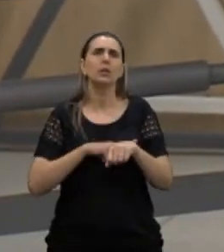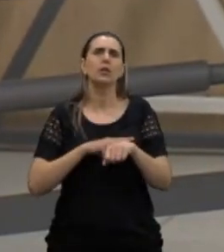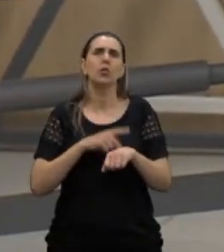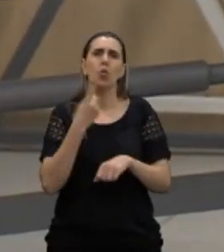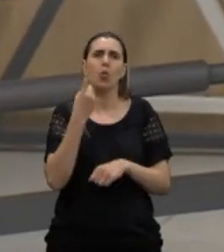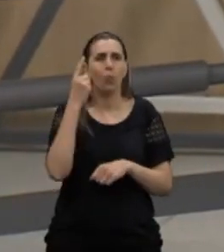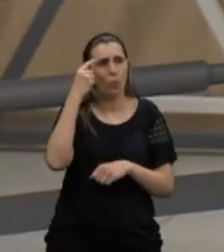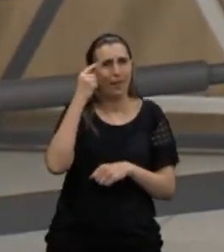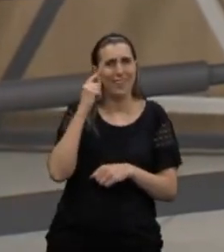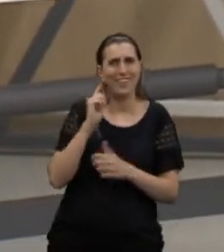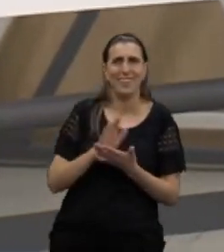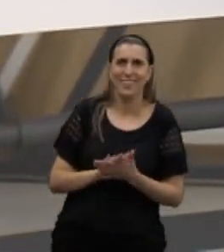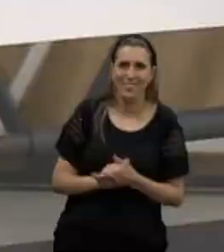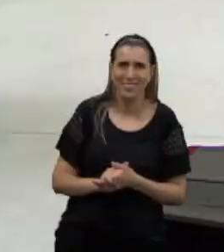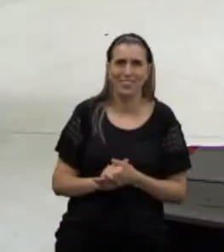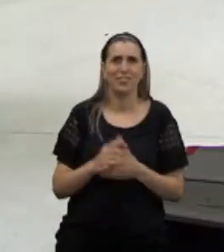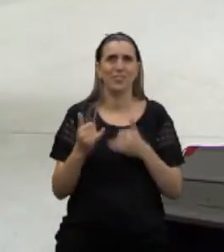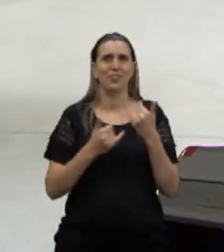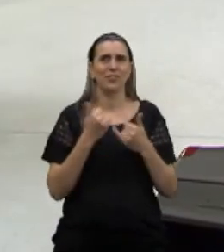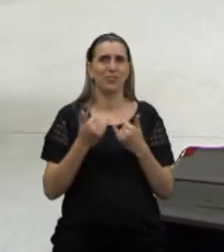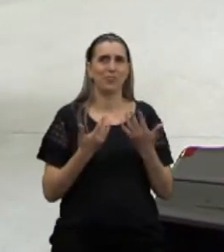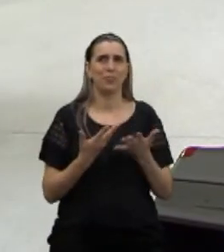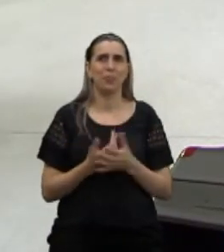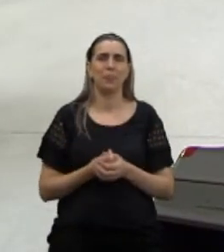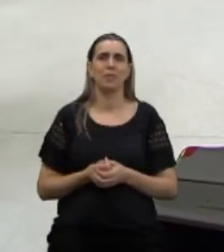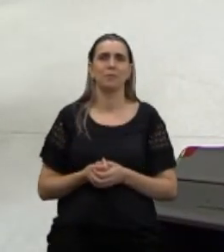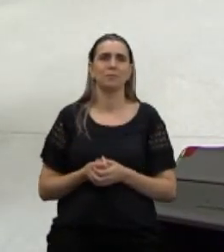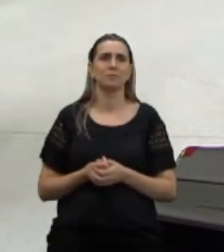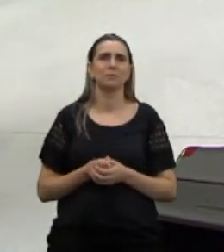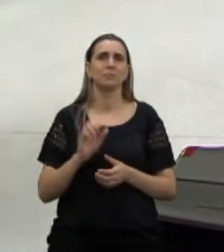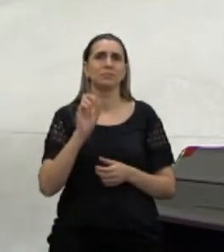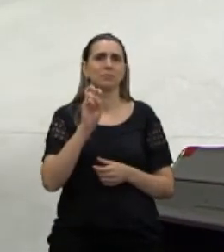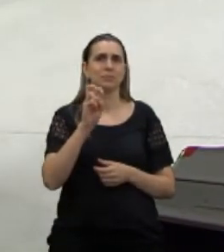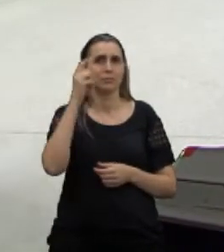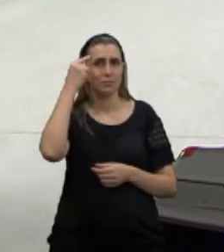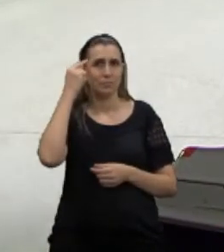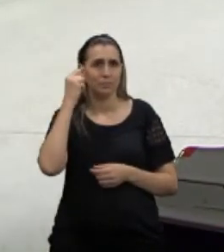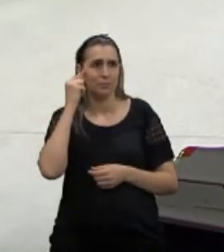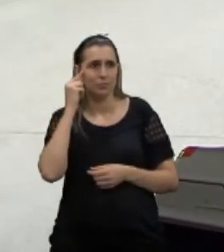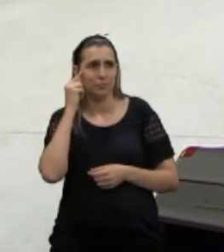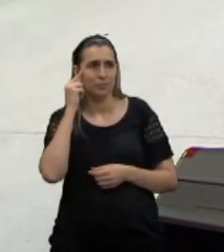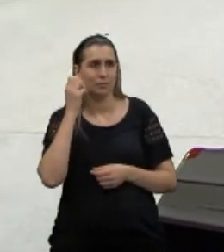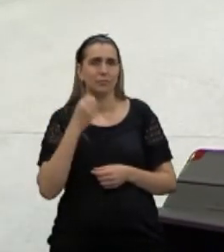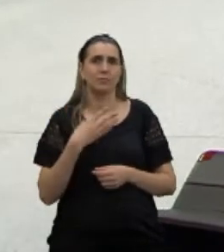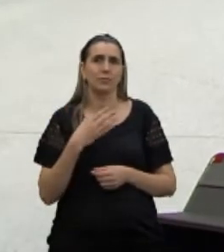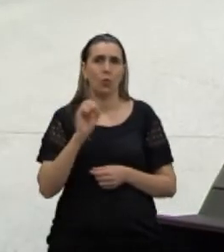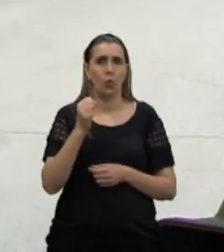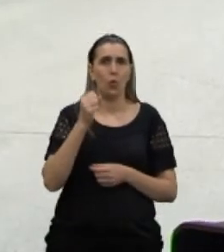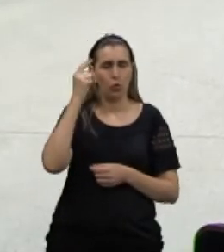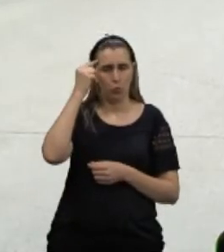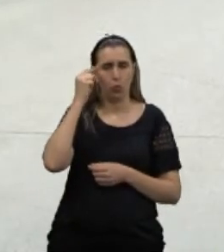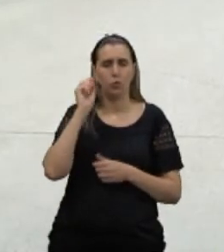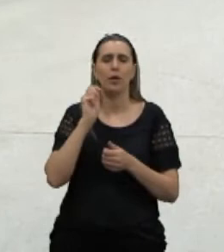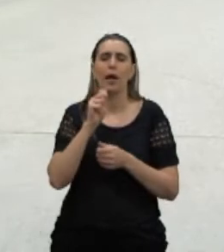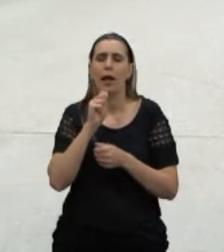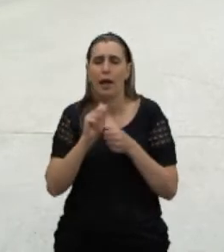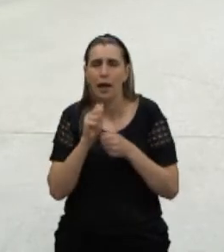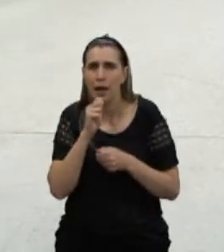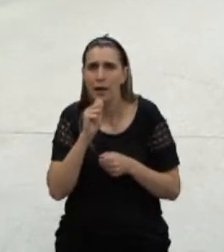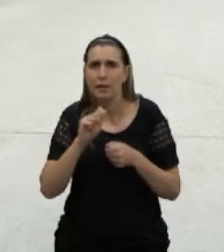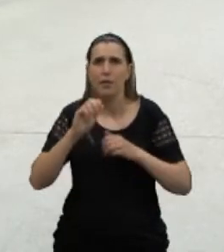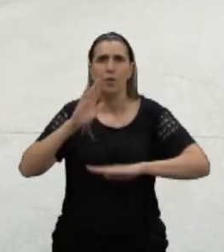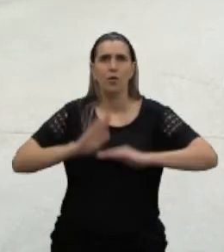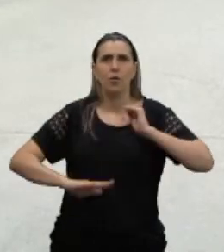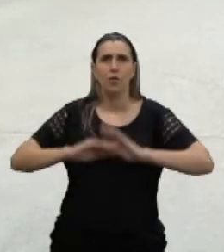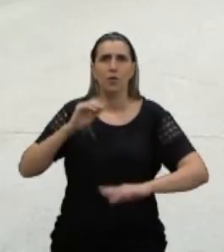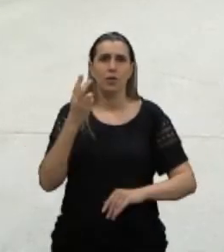Um minuto, eu acho. É? Não, temos, acho que uns... 5 minutos. Tá, então dá bem. Tem 8 minutos ainda. Vou fazer uma